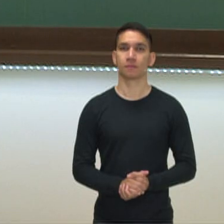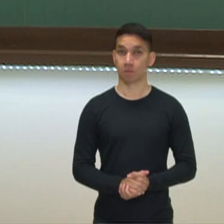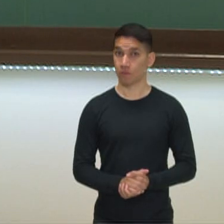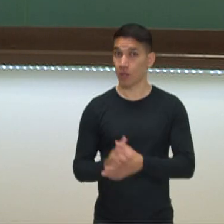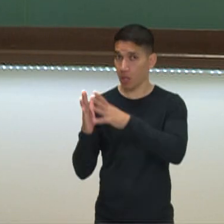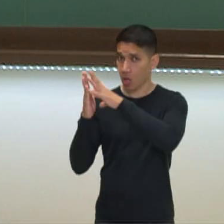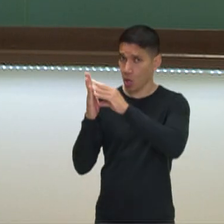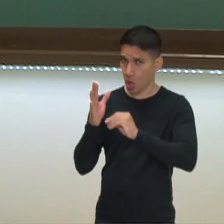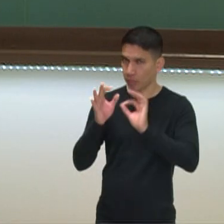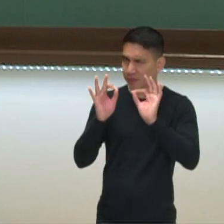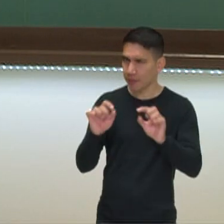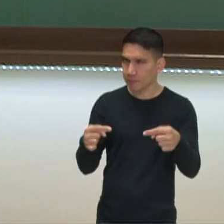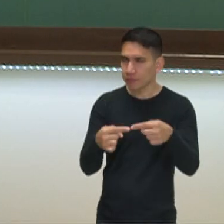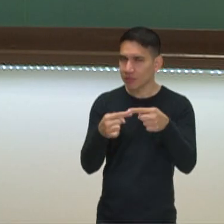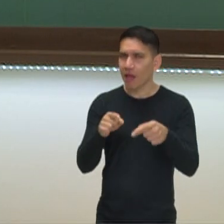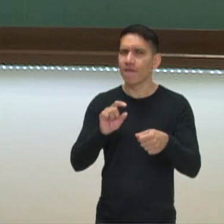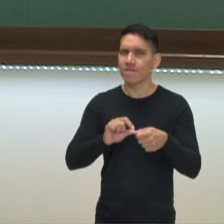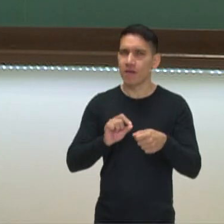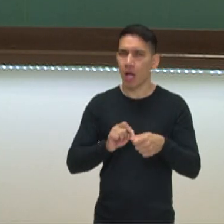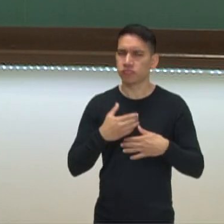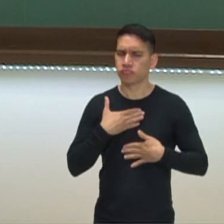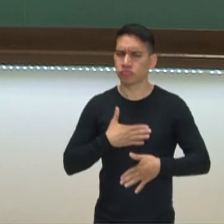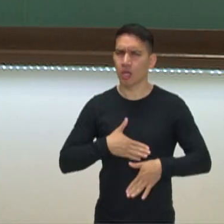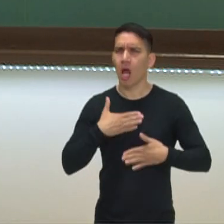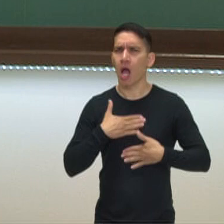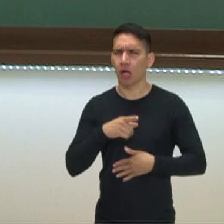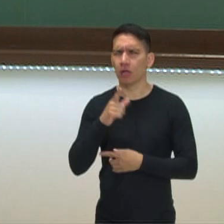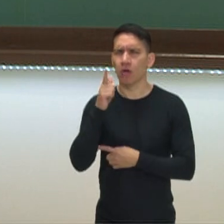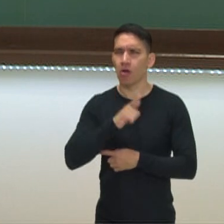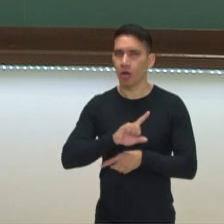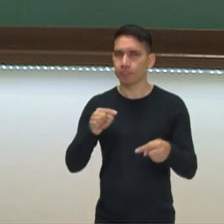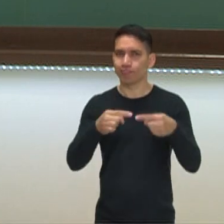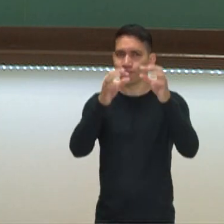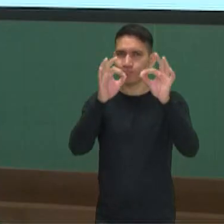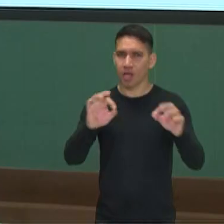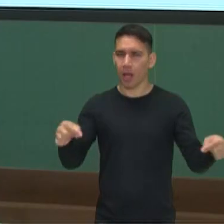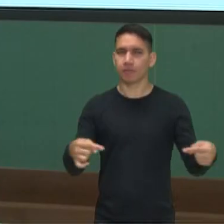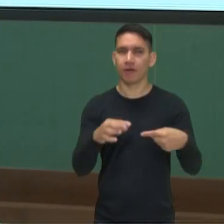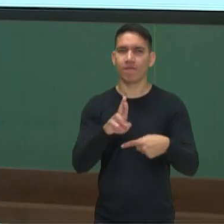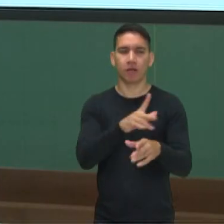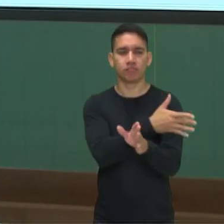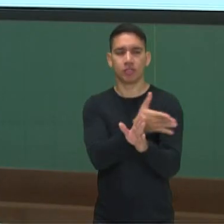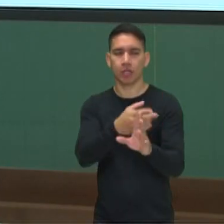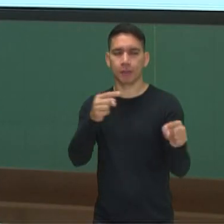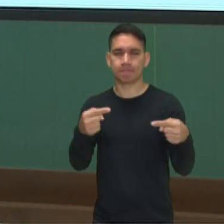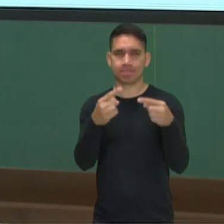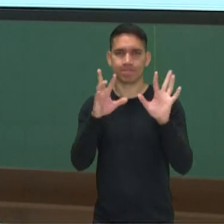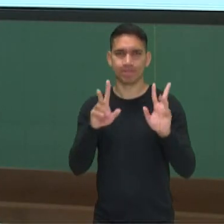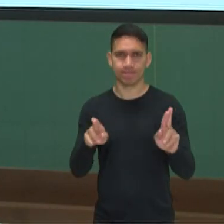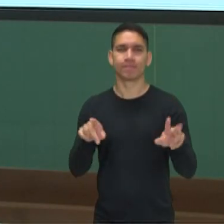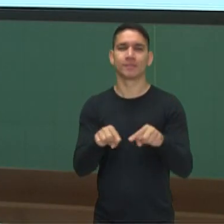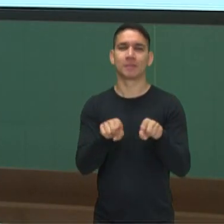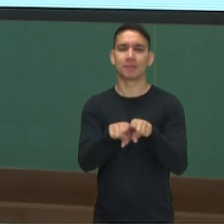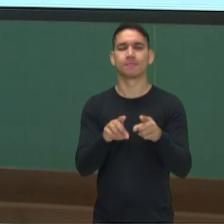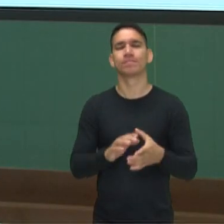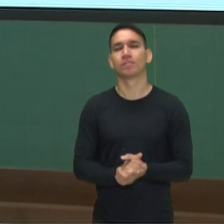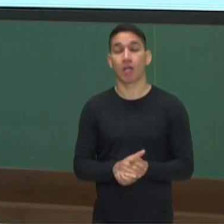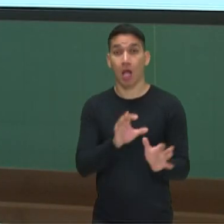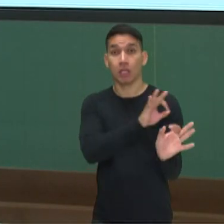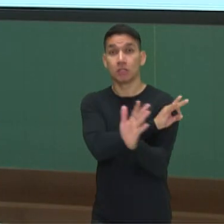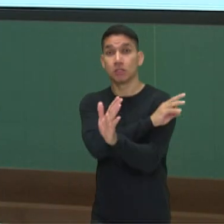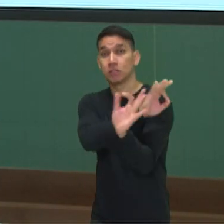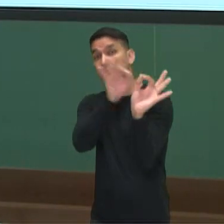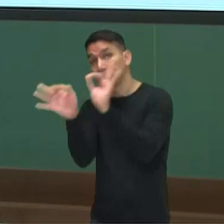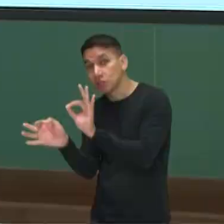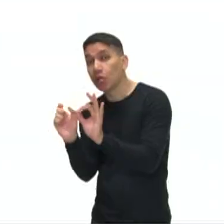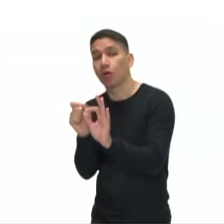Copiou direitinho? Então faça com carinho que vai valer super a pena. Vimos nessa aula então a divisão de um polinômio por